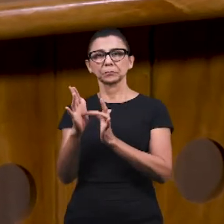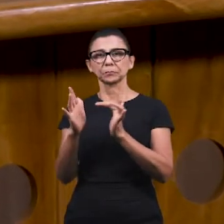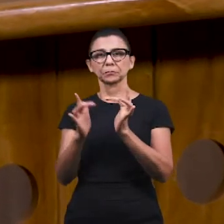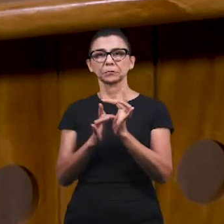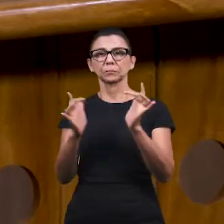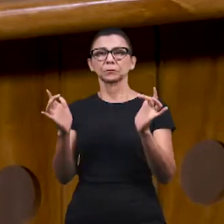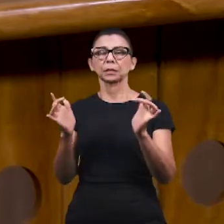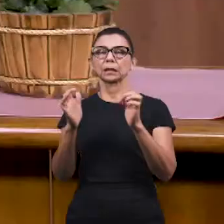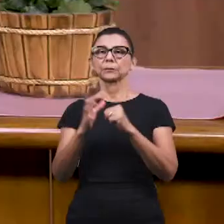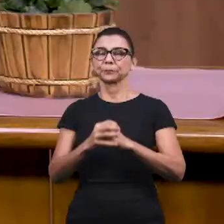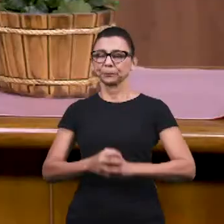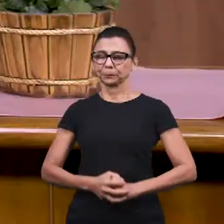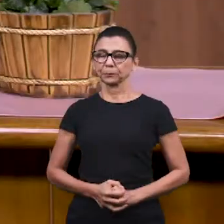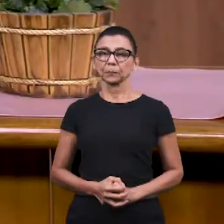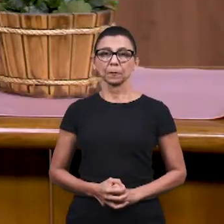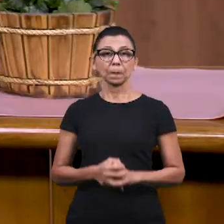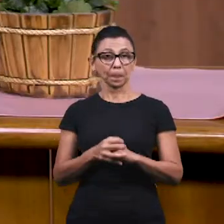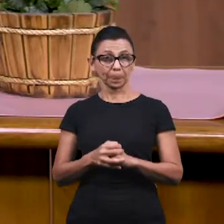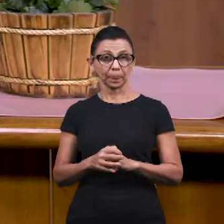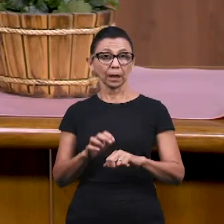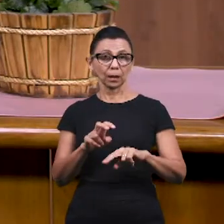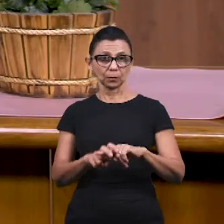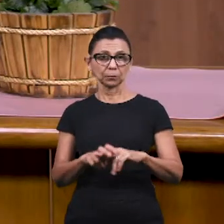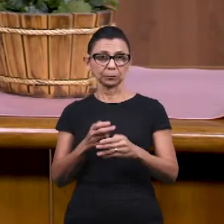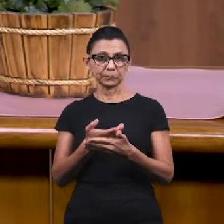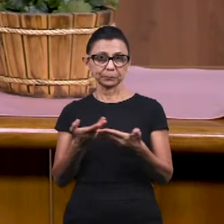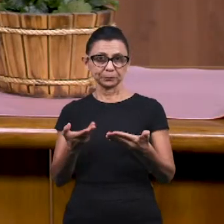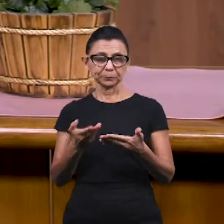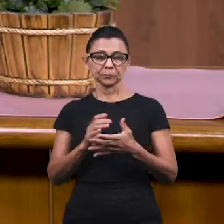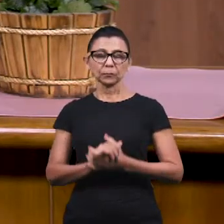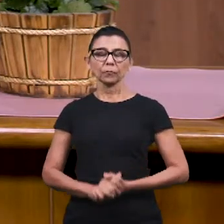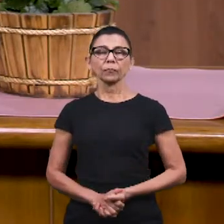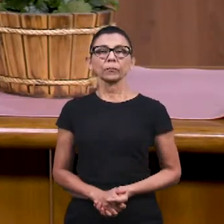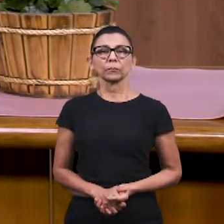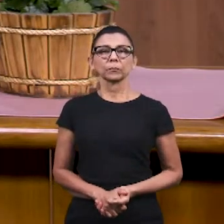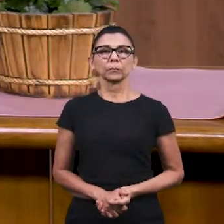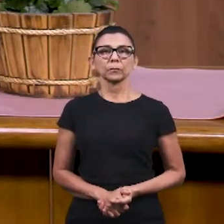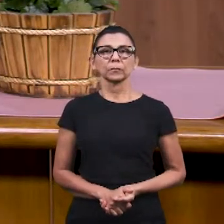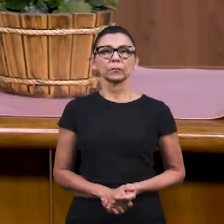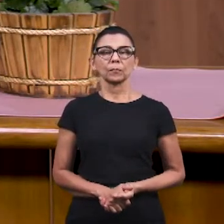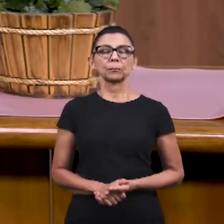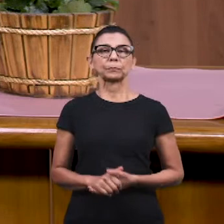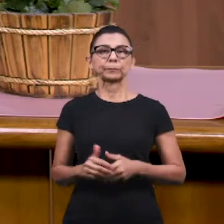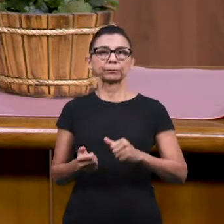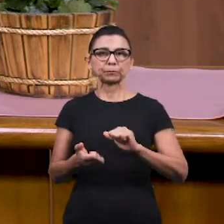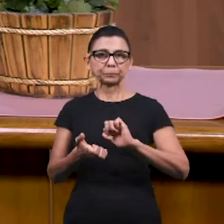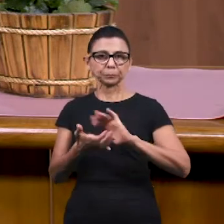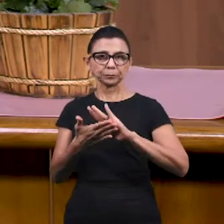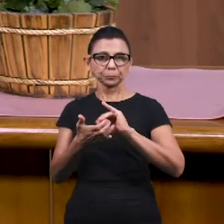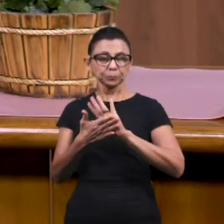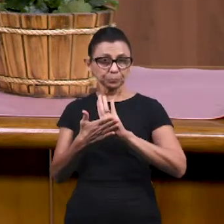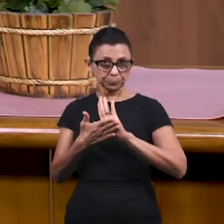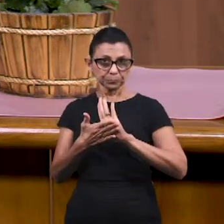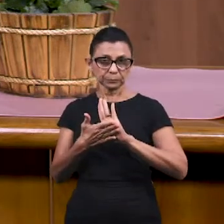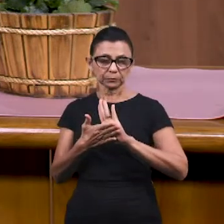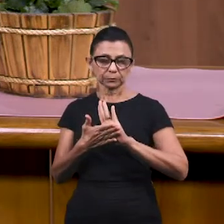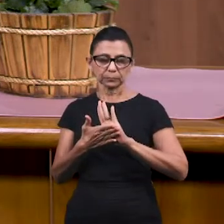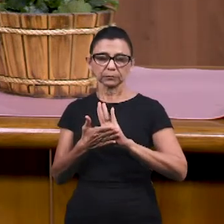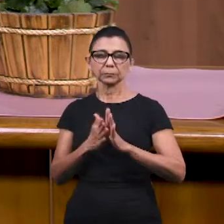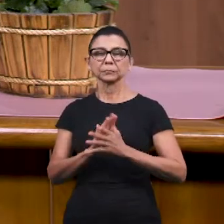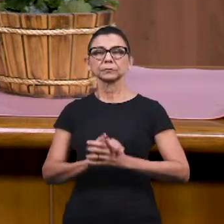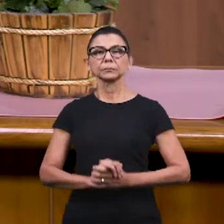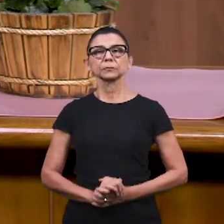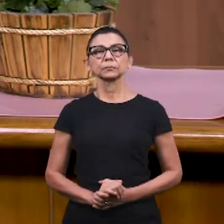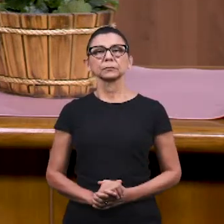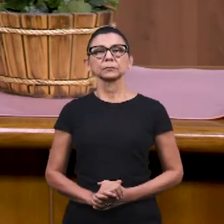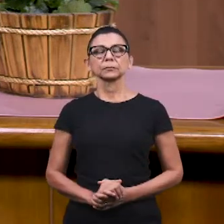Jesus. Amém. Amém. Todos podem se sentar. Nós vamos cantar um louvor ao Senhor agora. Vamos adorar o Senhor com um